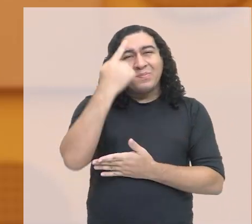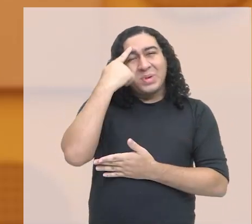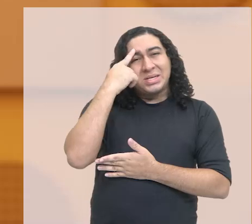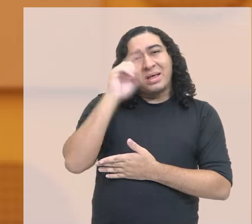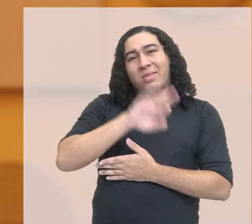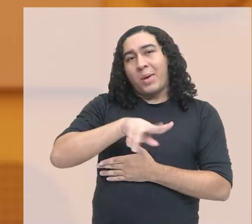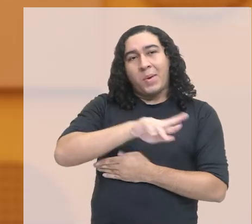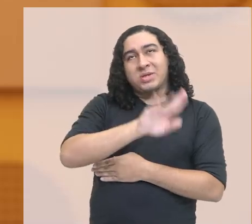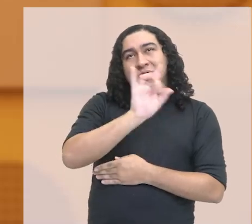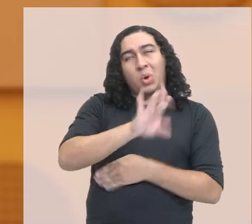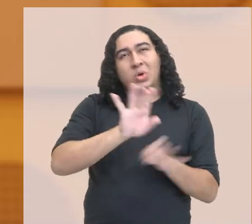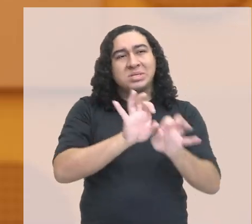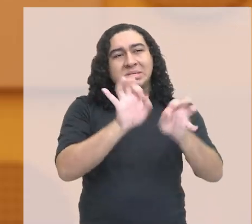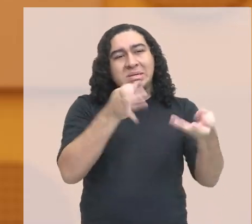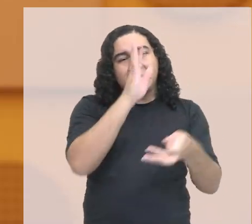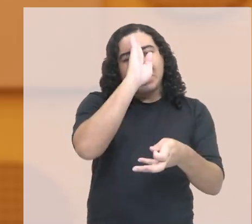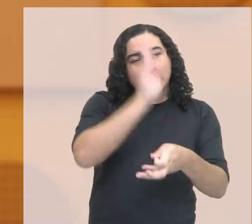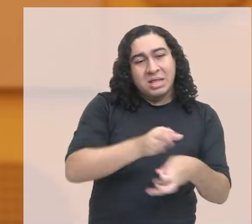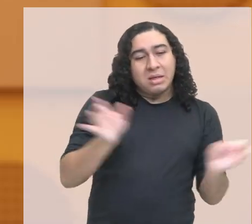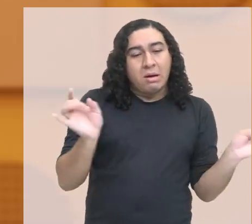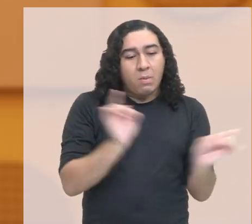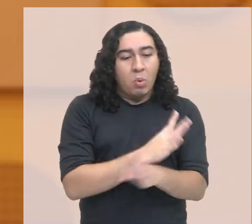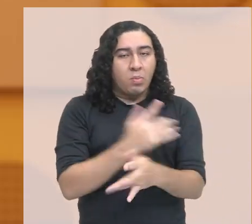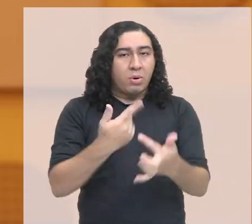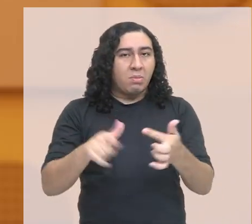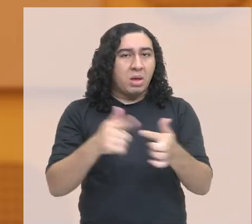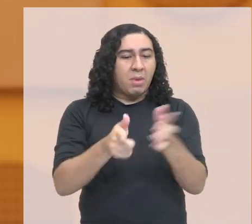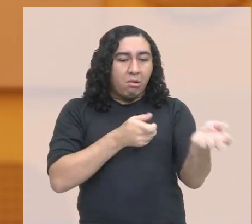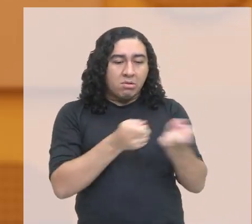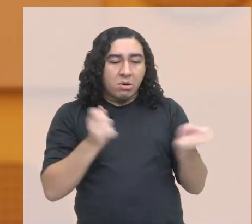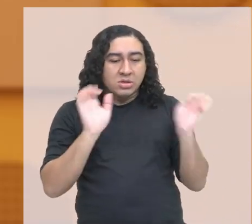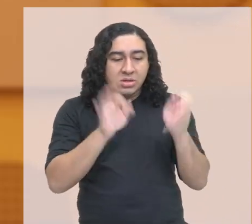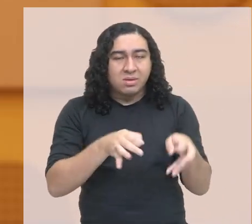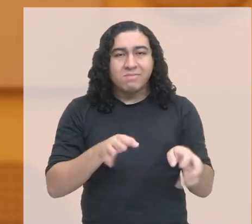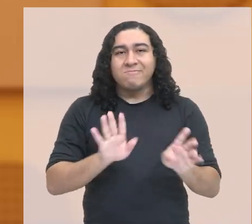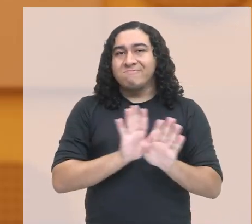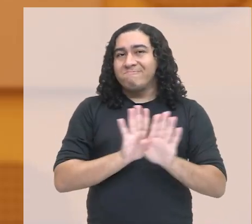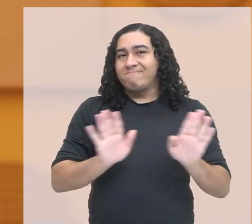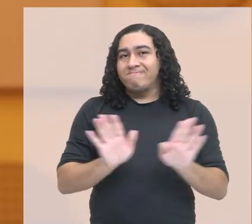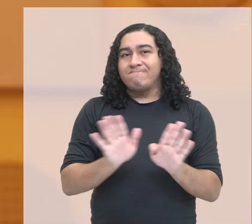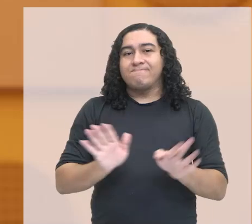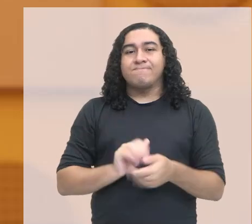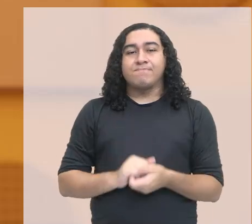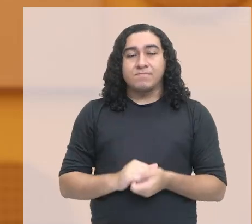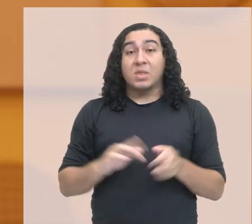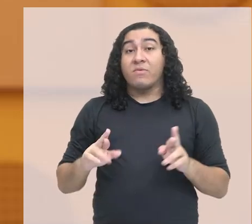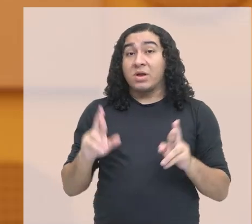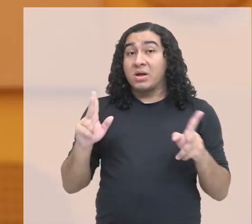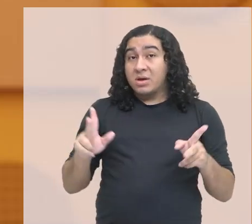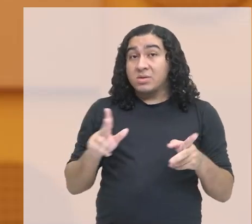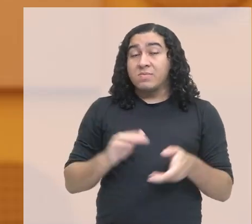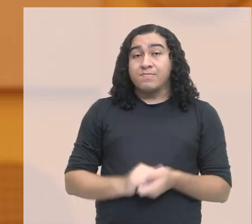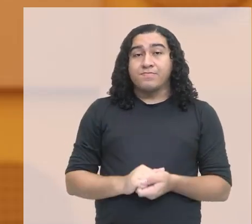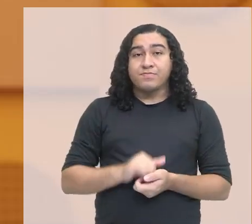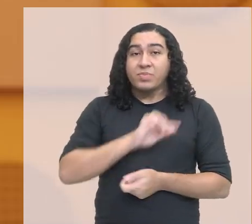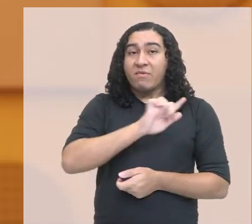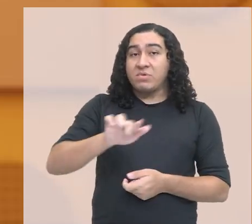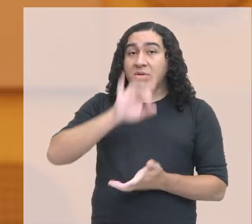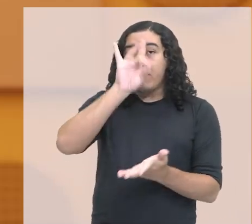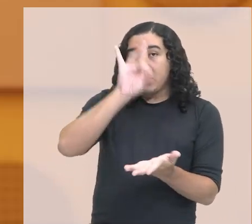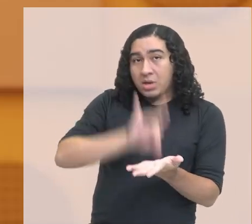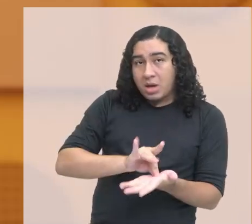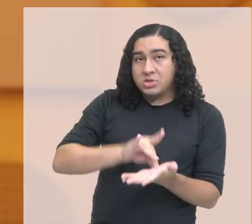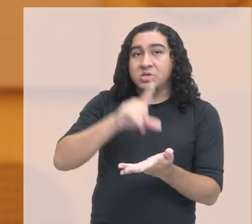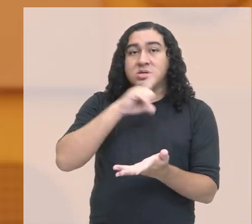medidas simples para gerar um controle. Né? Como a gente vai ver daqui a pouquinho, você, para realmente ter